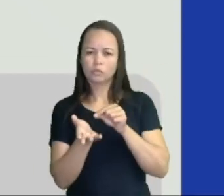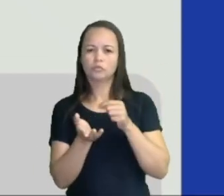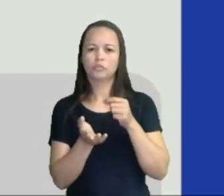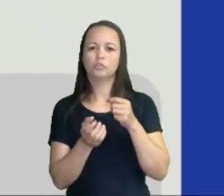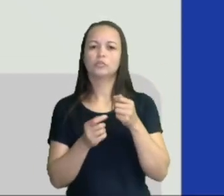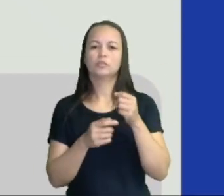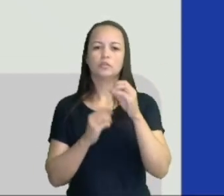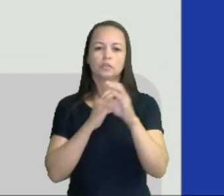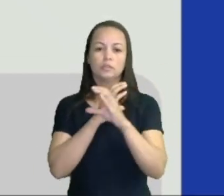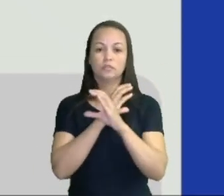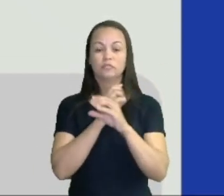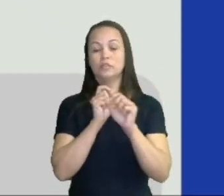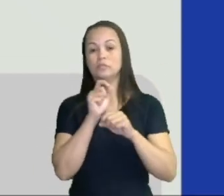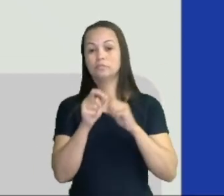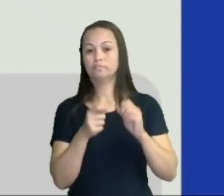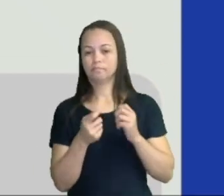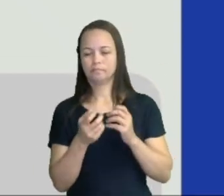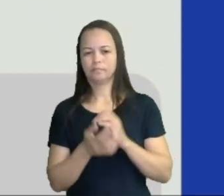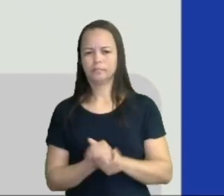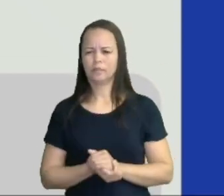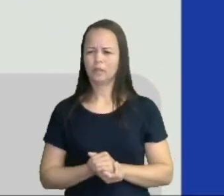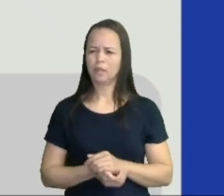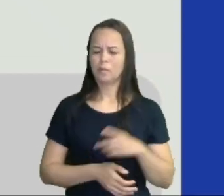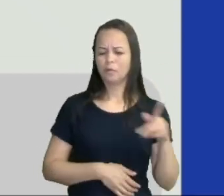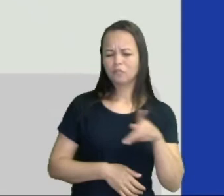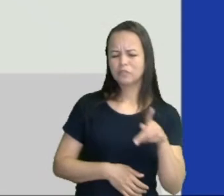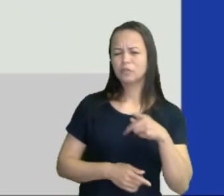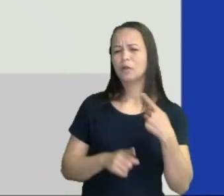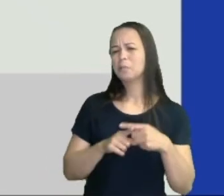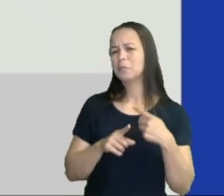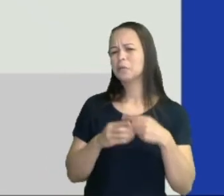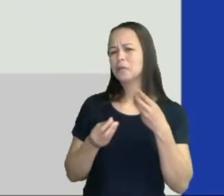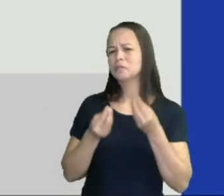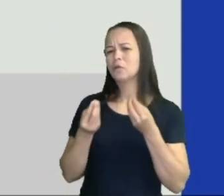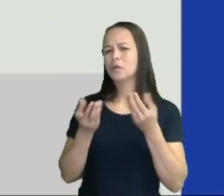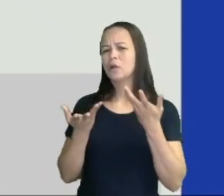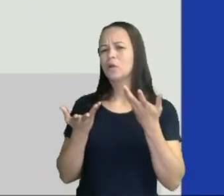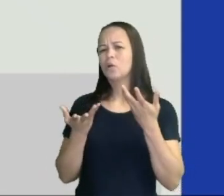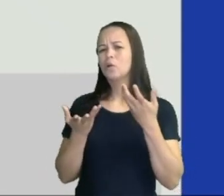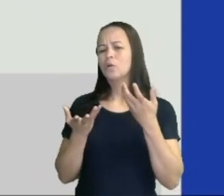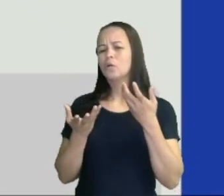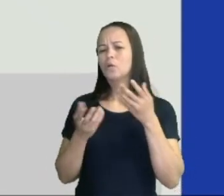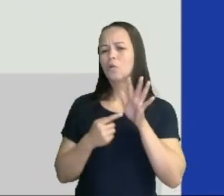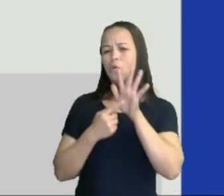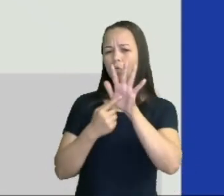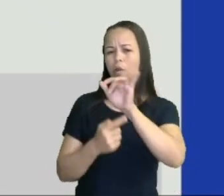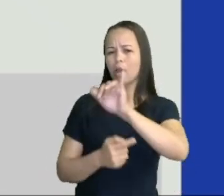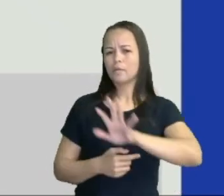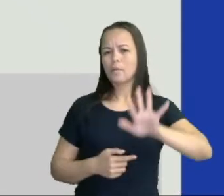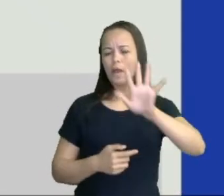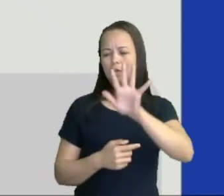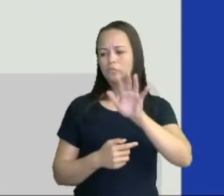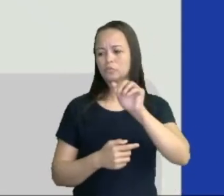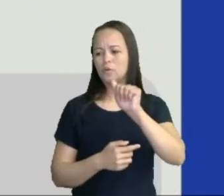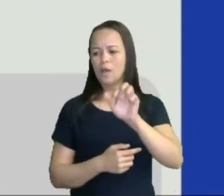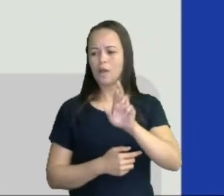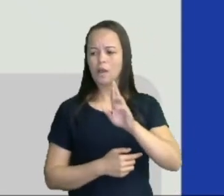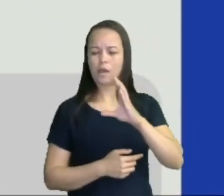constituições. Aí, professora, mas por que a senhora colocou a imagem do Arco do Triunfo?